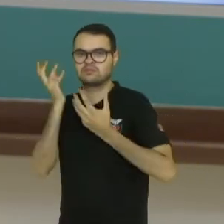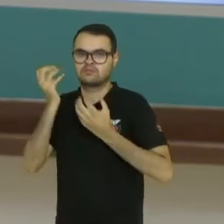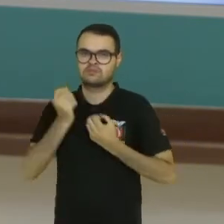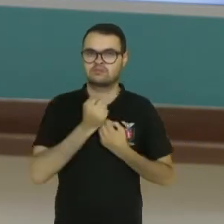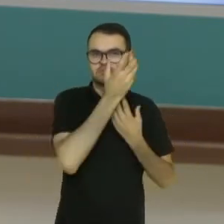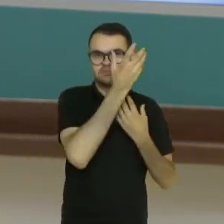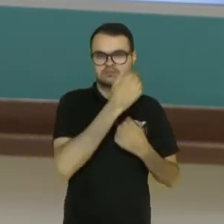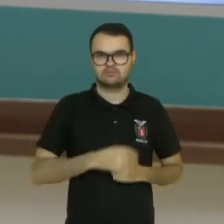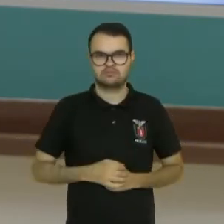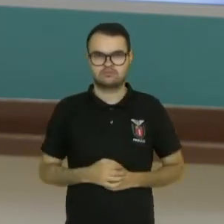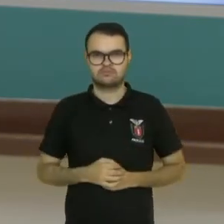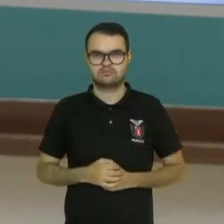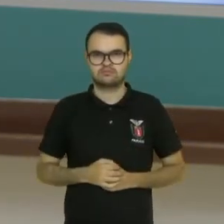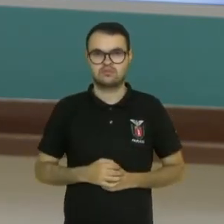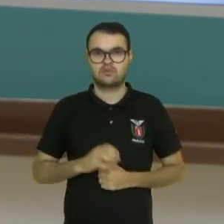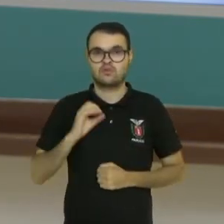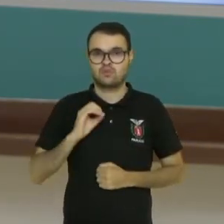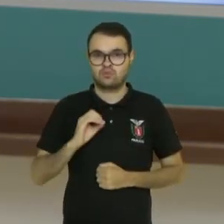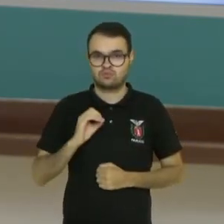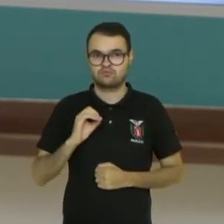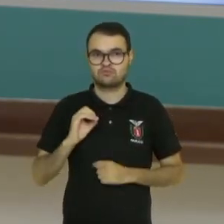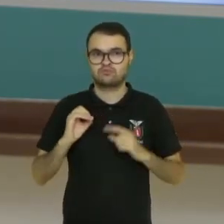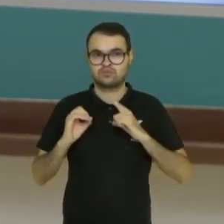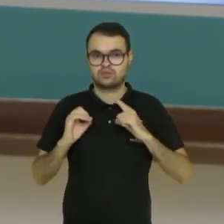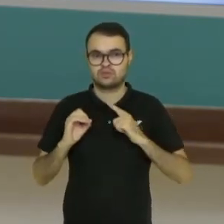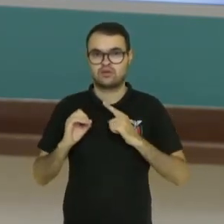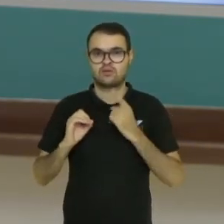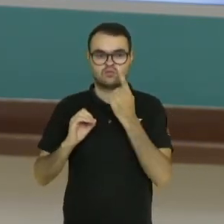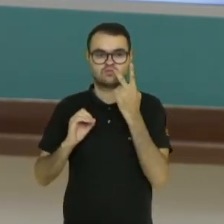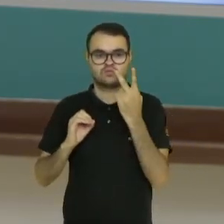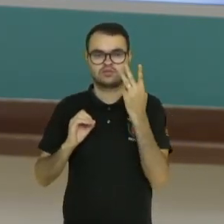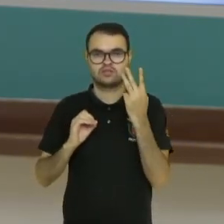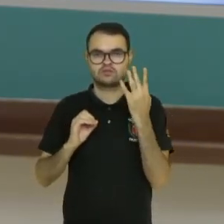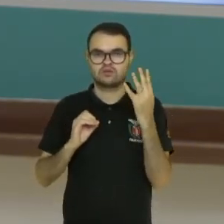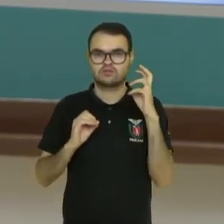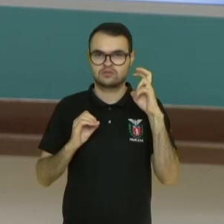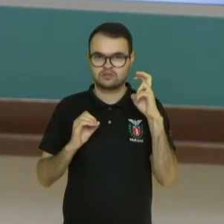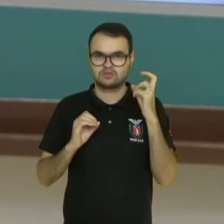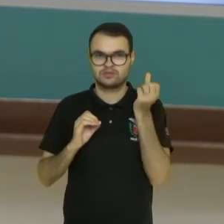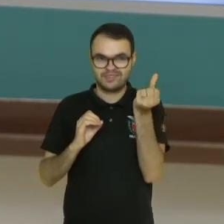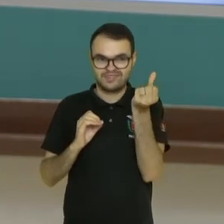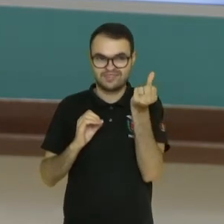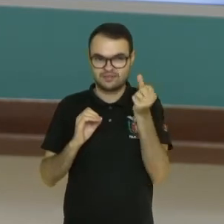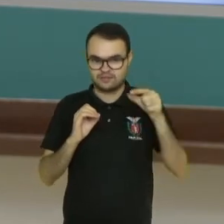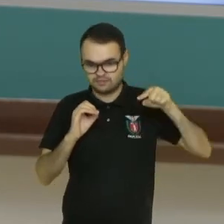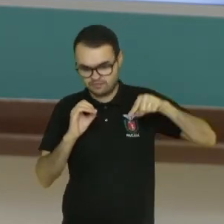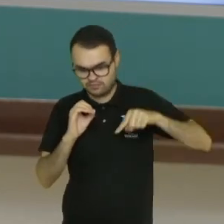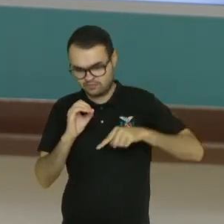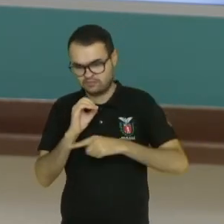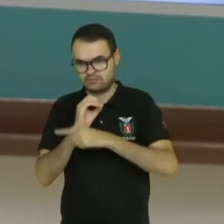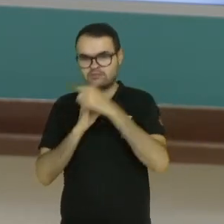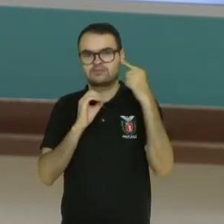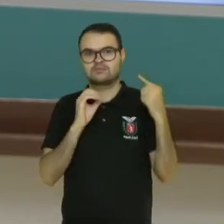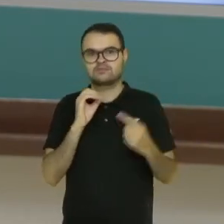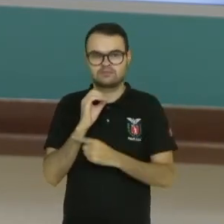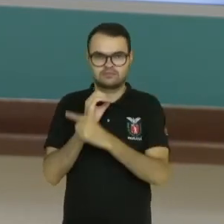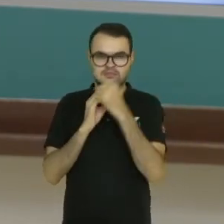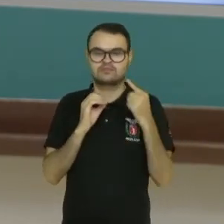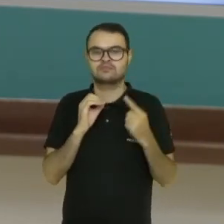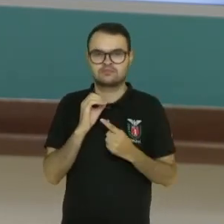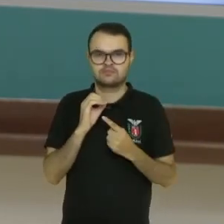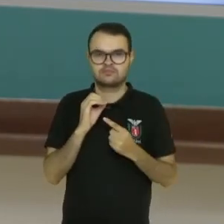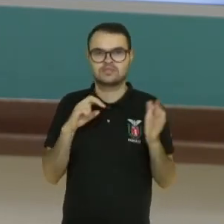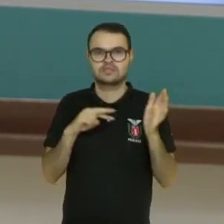Então, o oxigênio tem 1, 2, 3, 4, 5, 6 bolinhas aqui em volta dele, que representam os